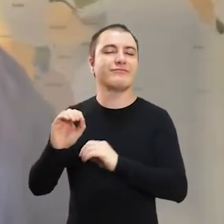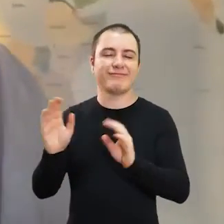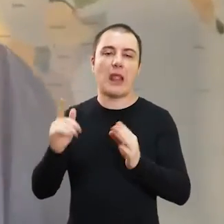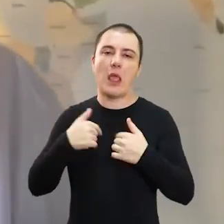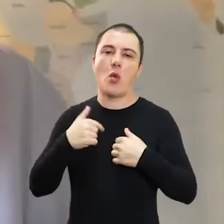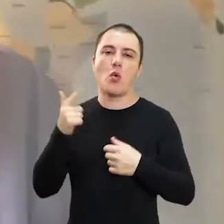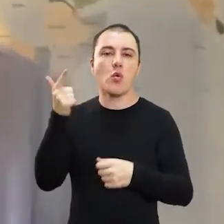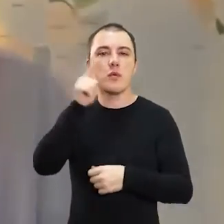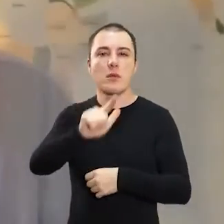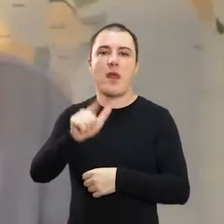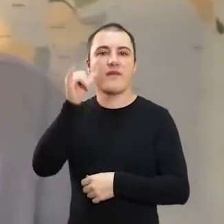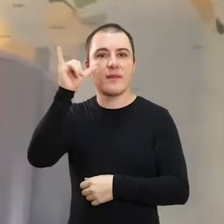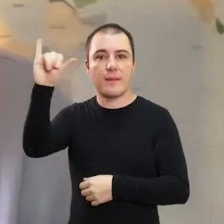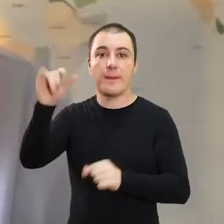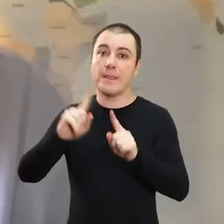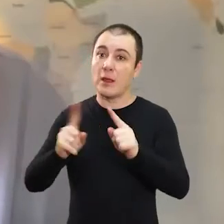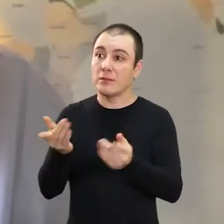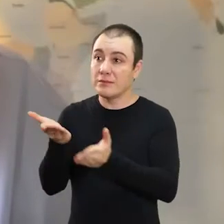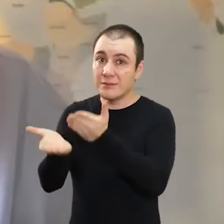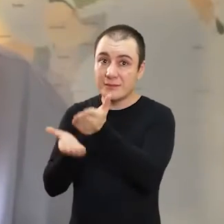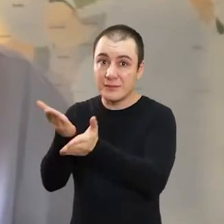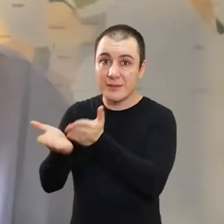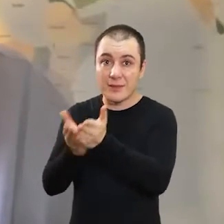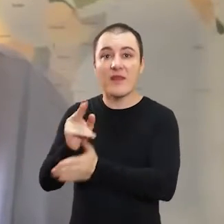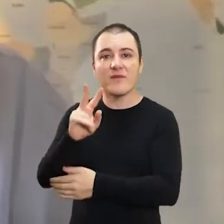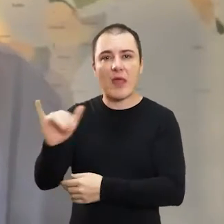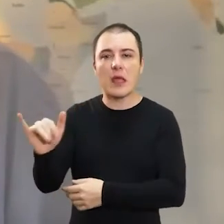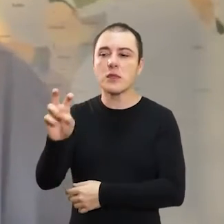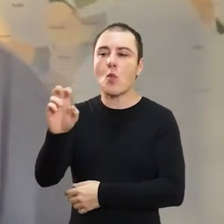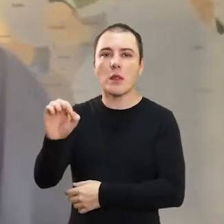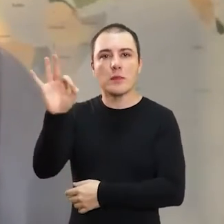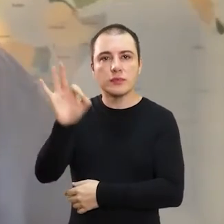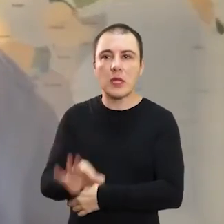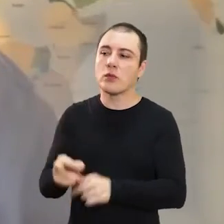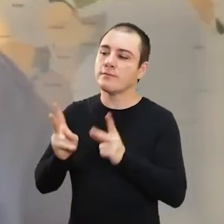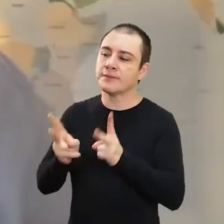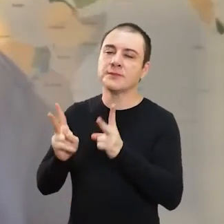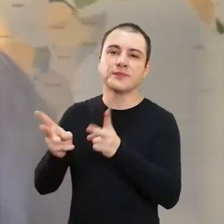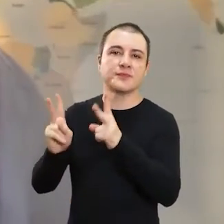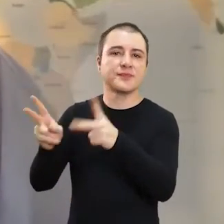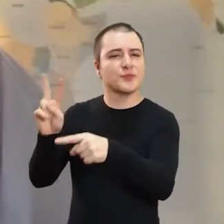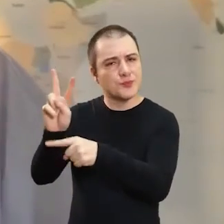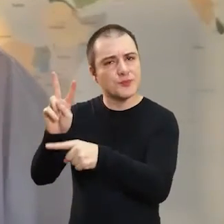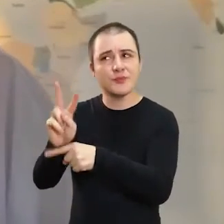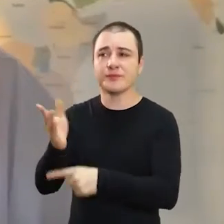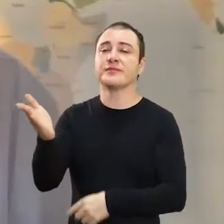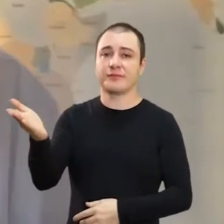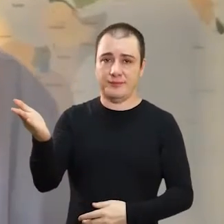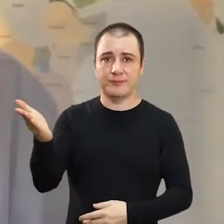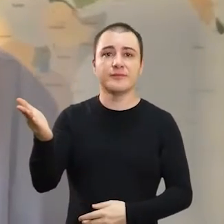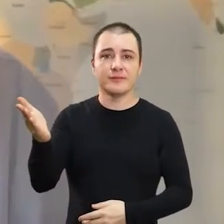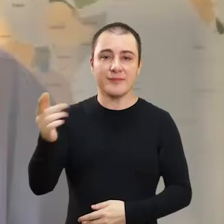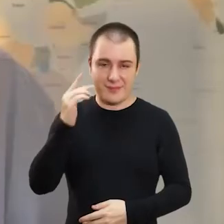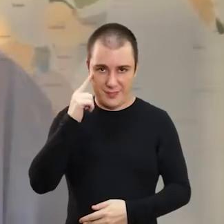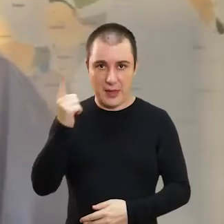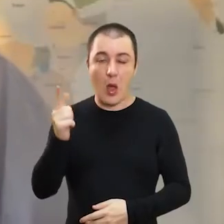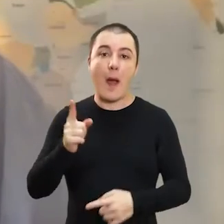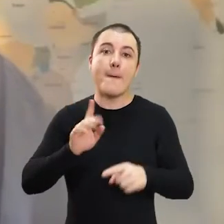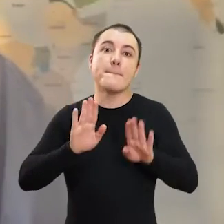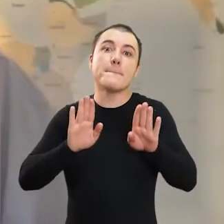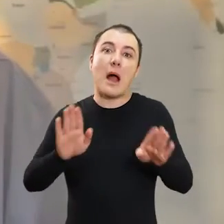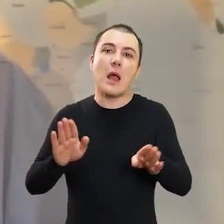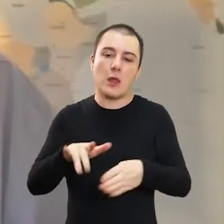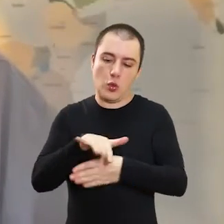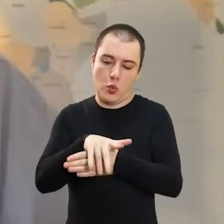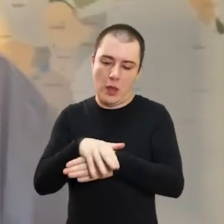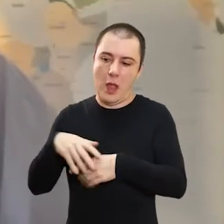Ou seja, o tratamento ele previne a perda dos outros 50% de visão que você viria a ter no decurso da doença,